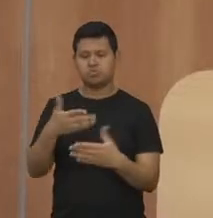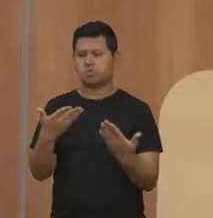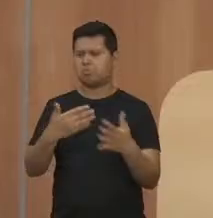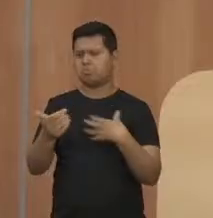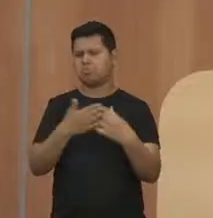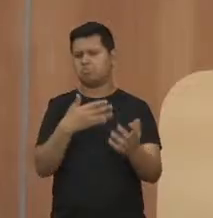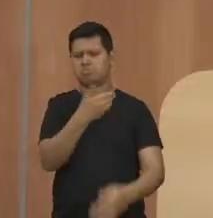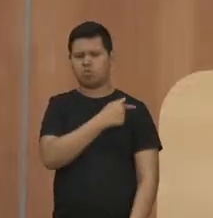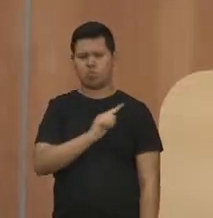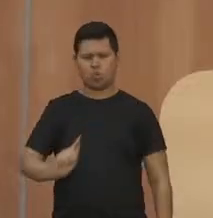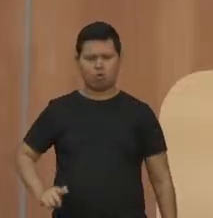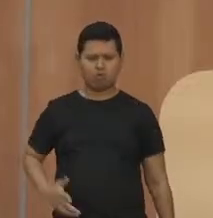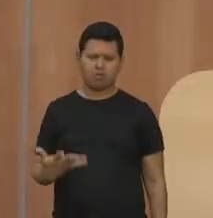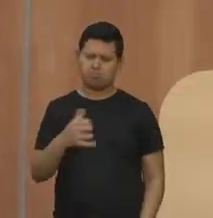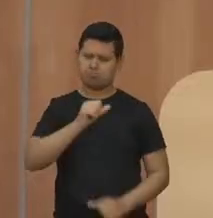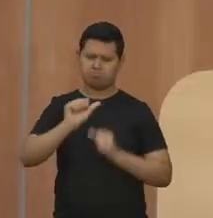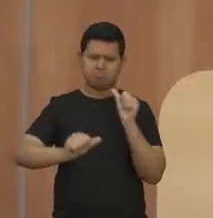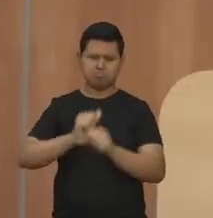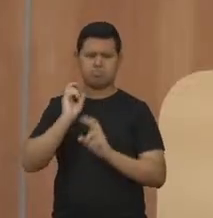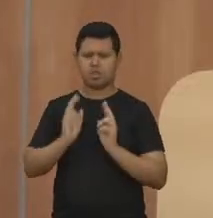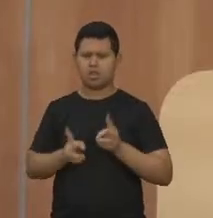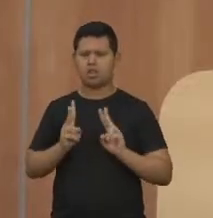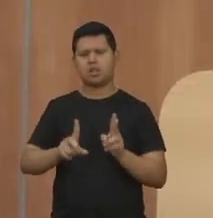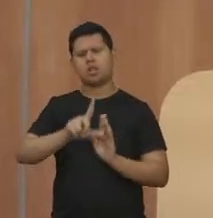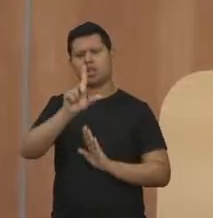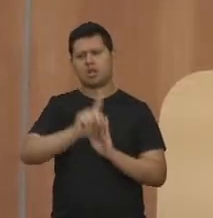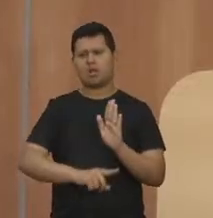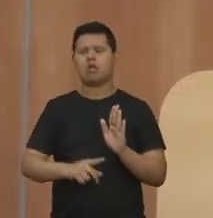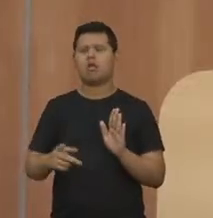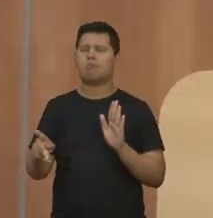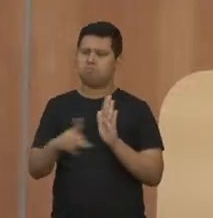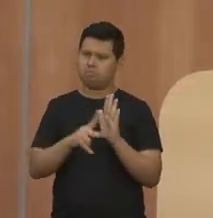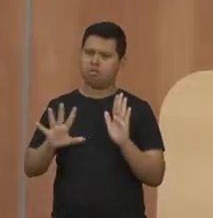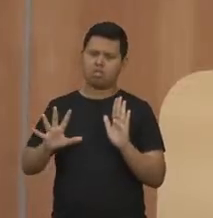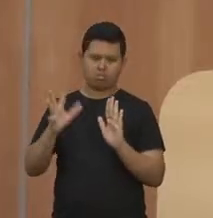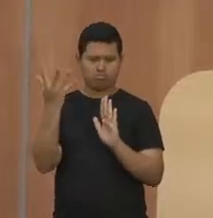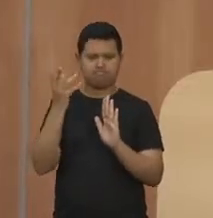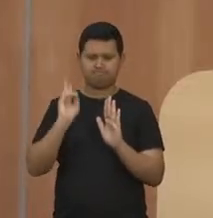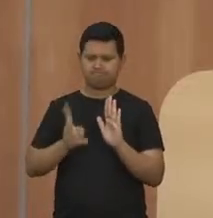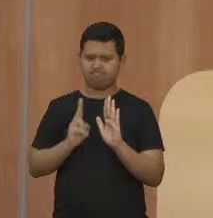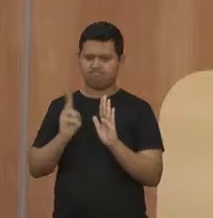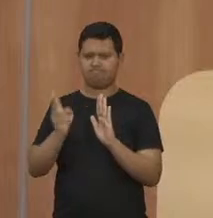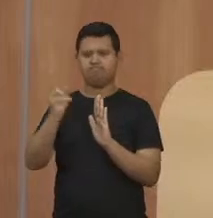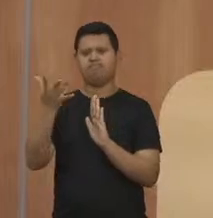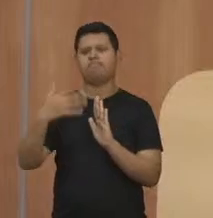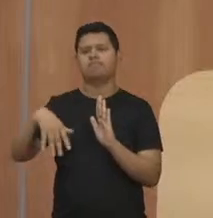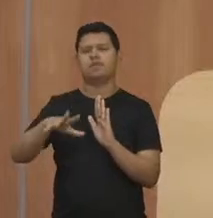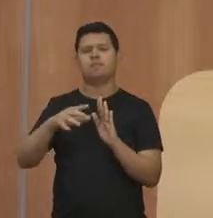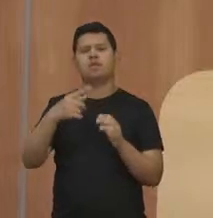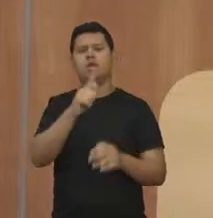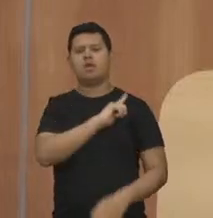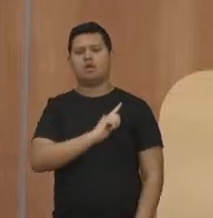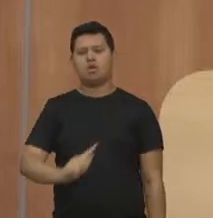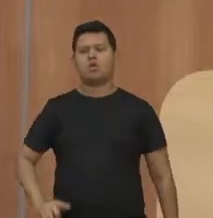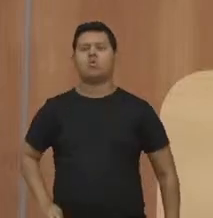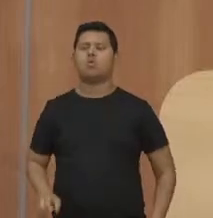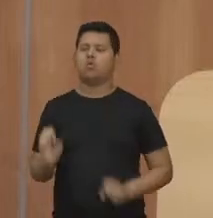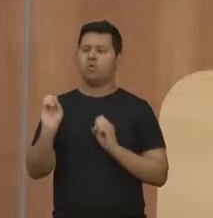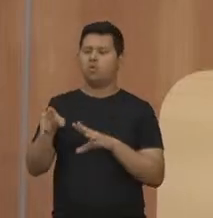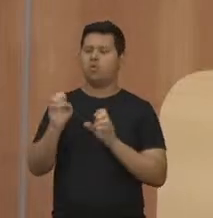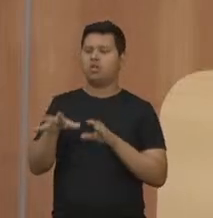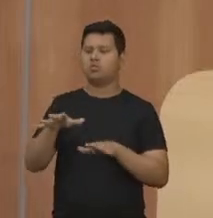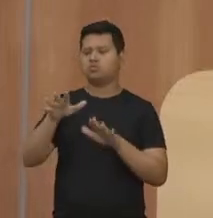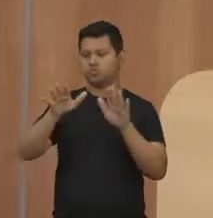governo que saia ou que fique, vai continuar esse programa acontecendo, rolando. Uma política da cidade de educação de trânsito